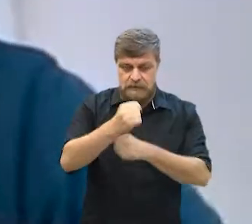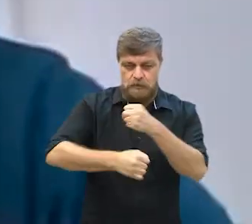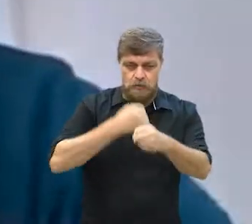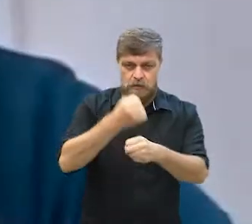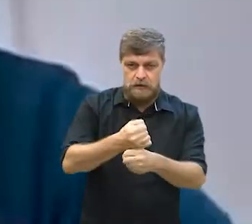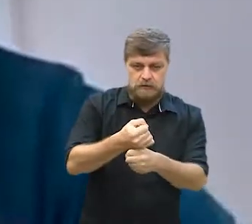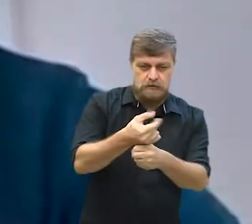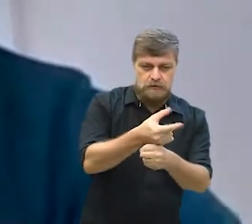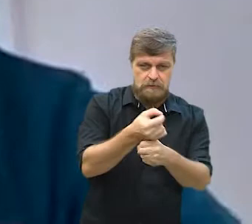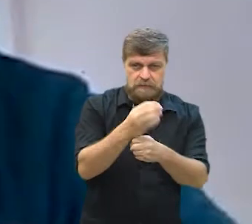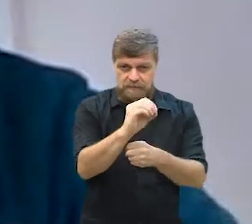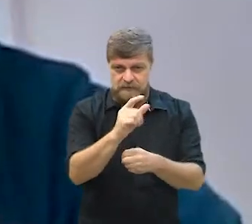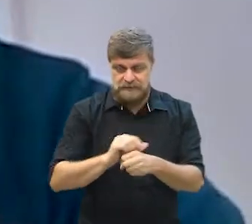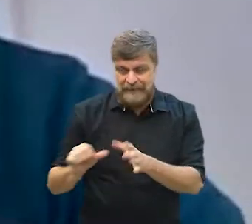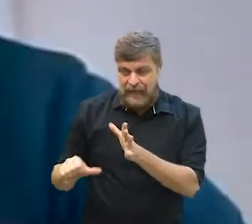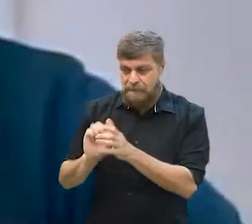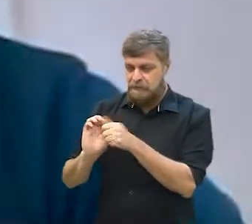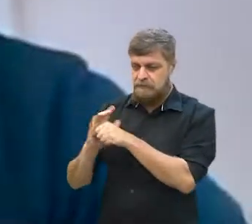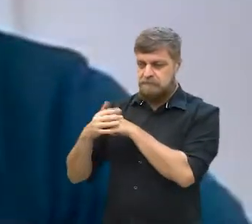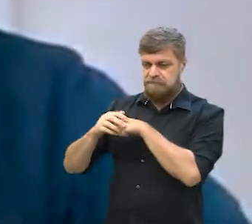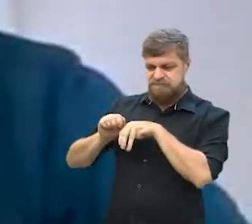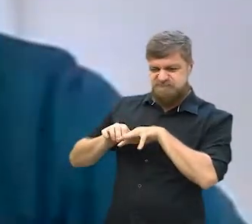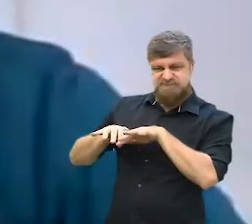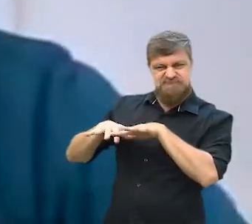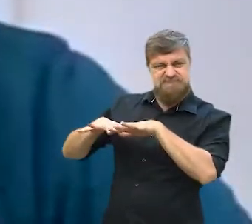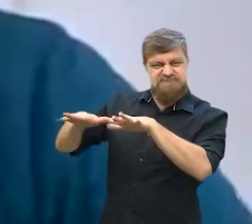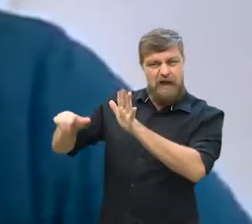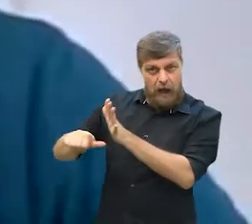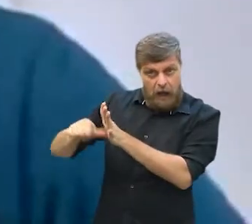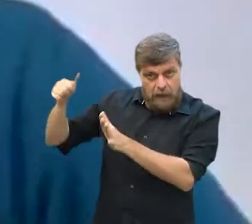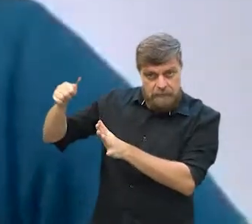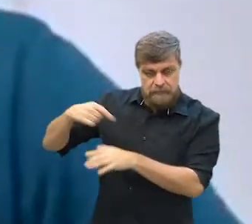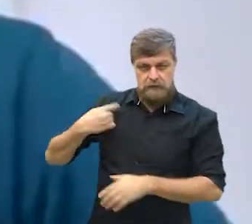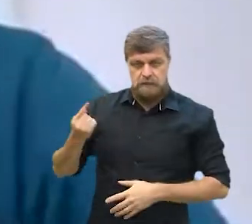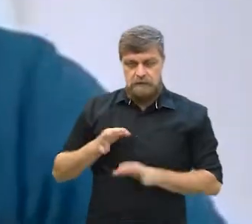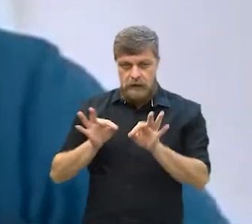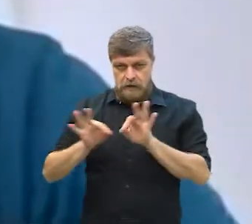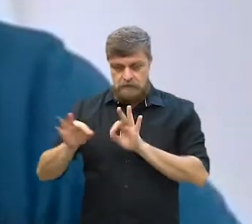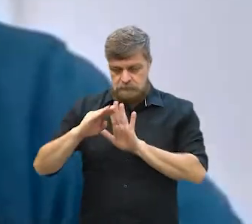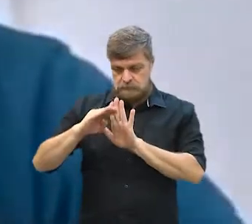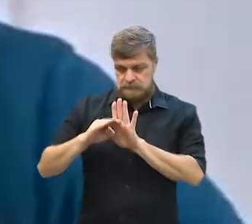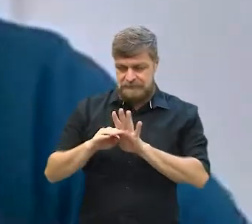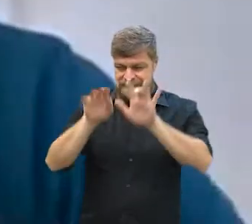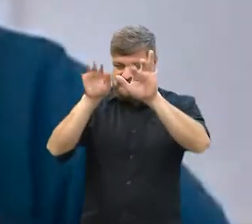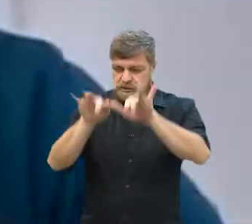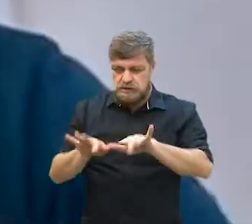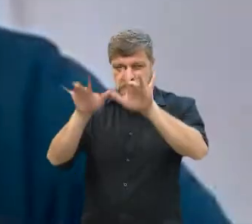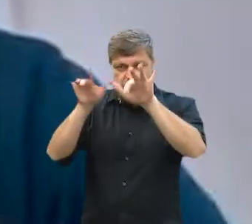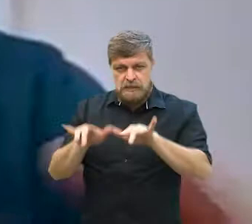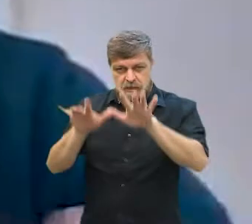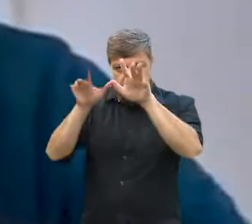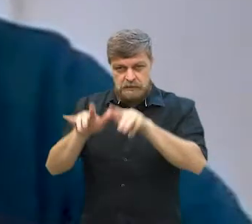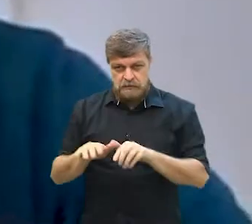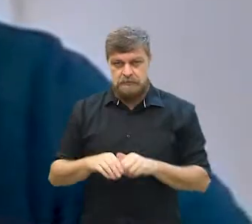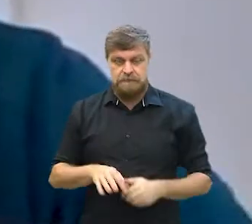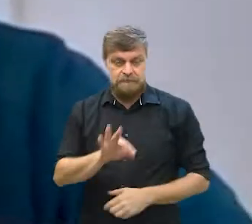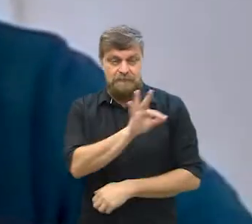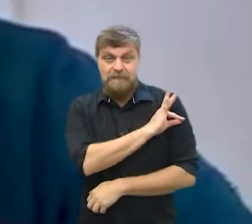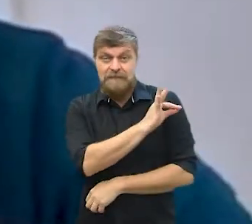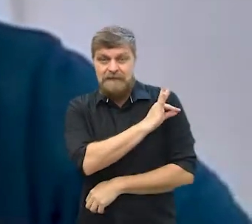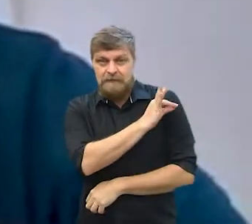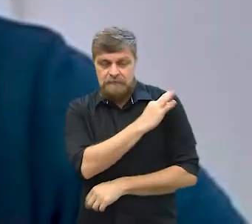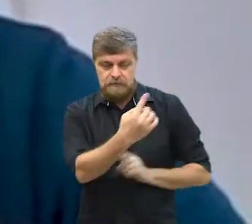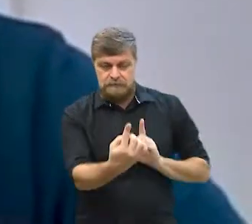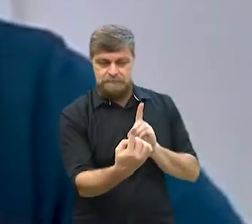2020, ou seja, bem quando deu aquela primeira onda grande da pandemia. Entregamos um projeto de digitalização do atendimento da